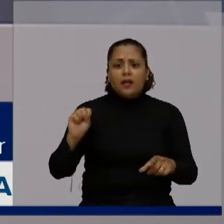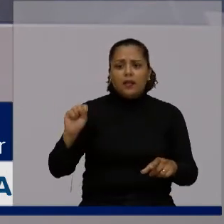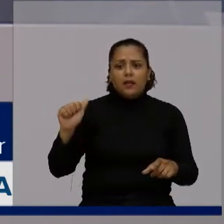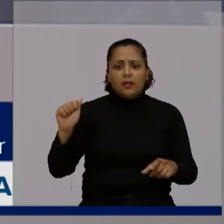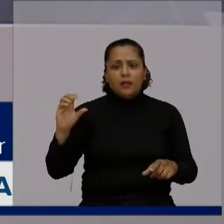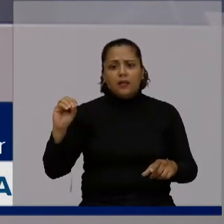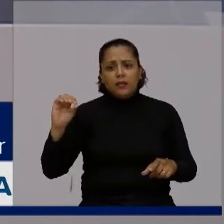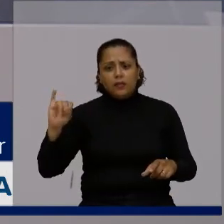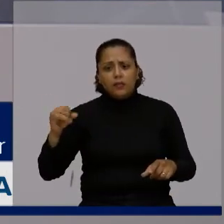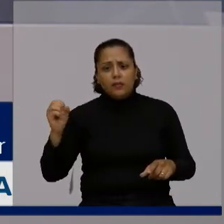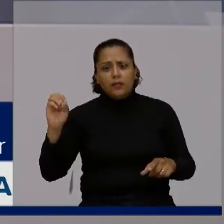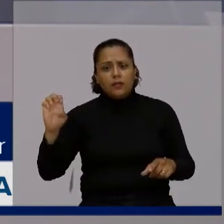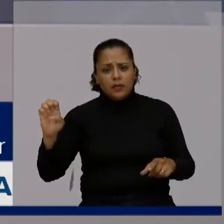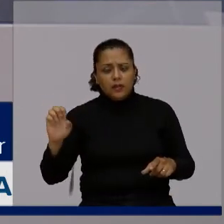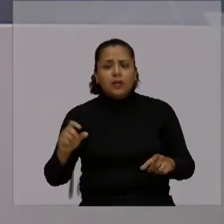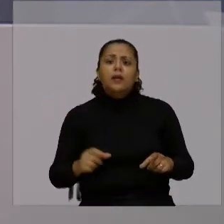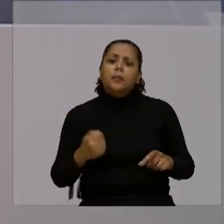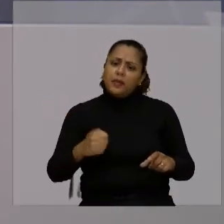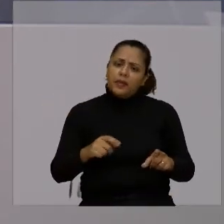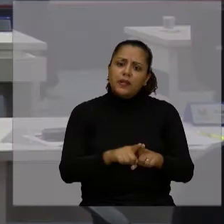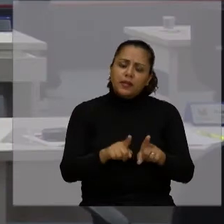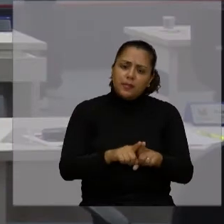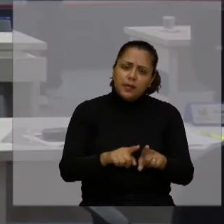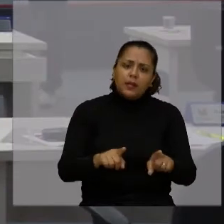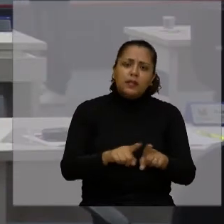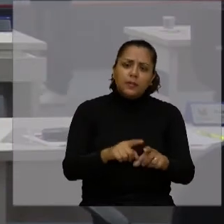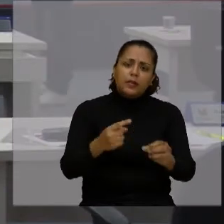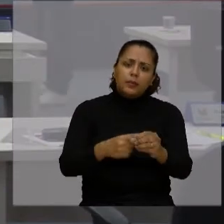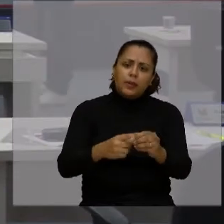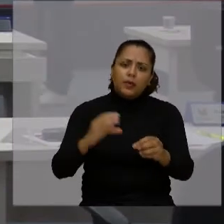no Coqueiro. Obrigada, senhor presidente, boa noite.